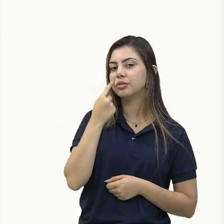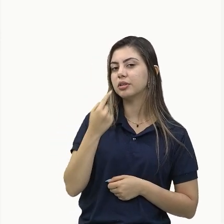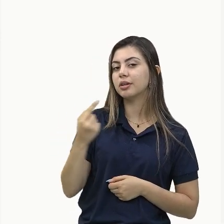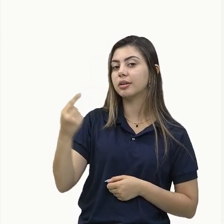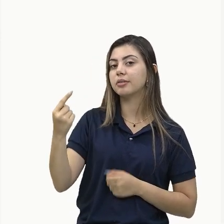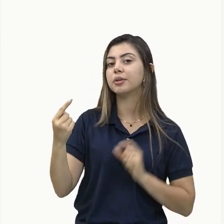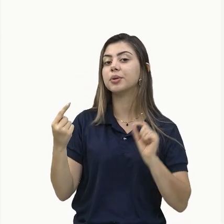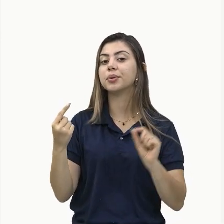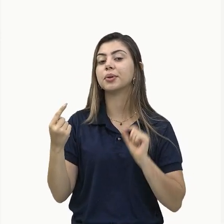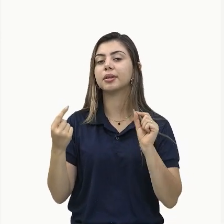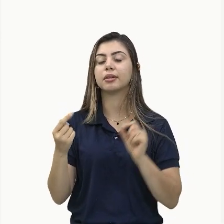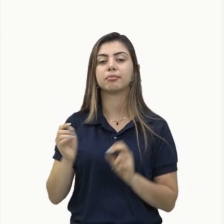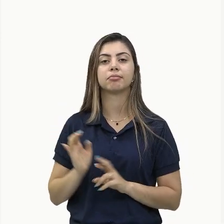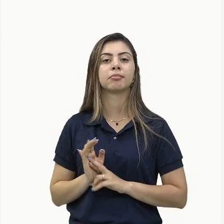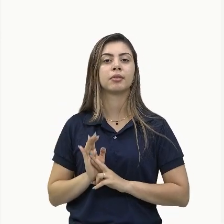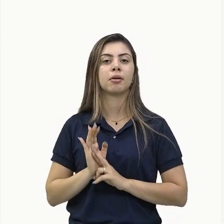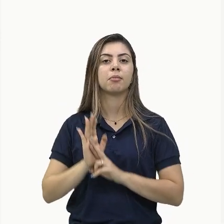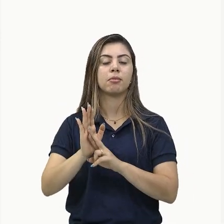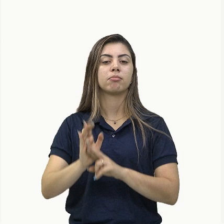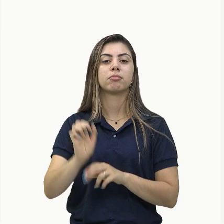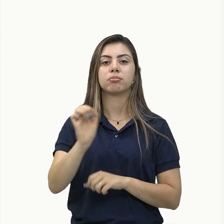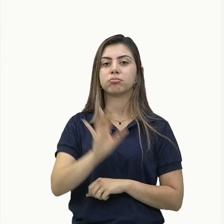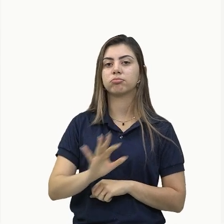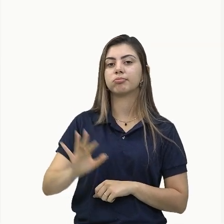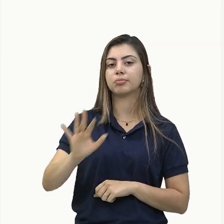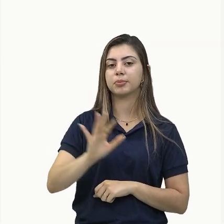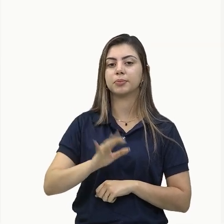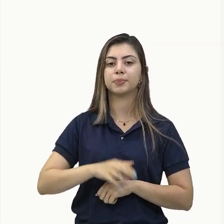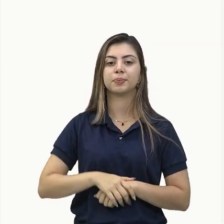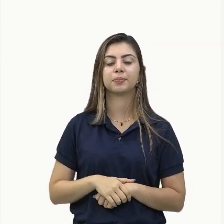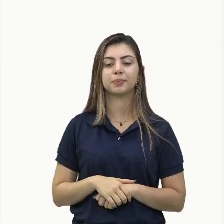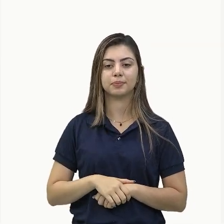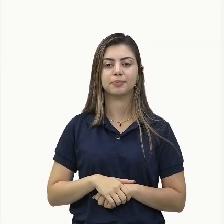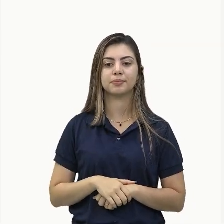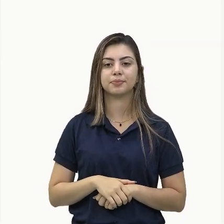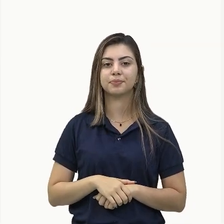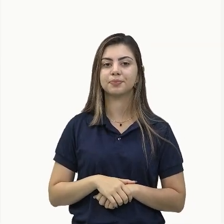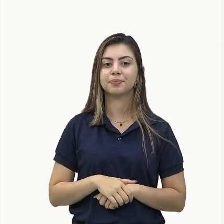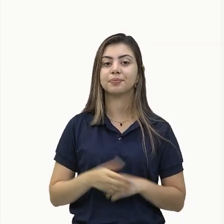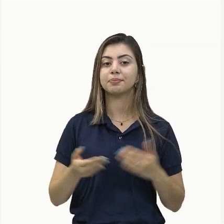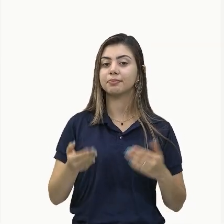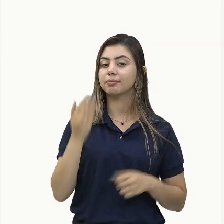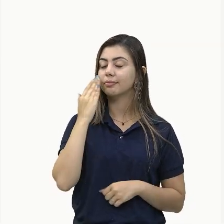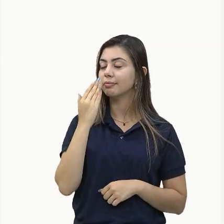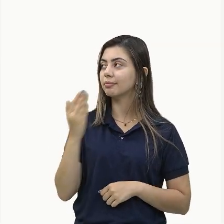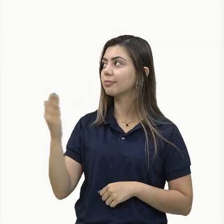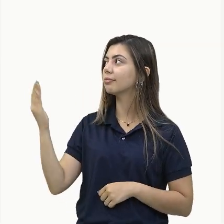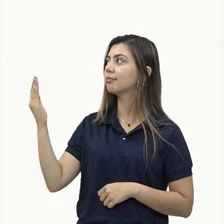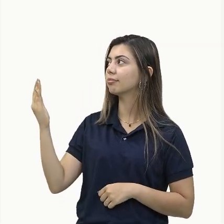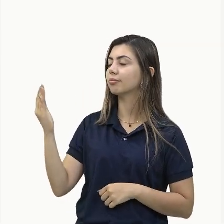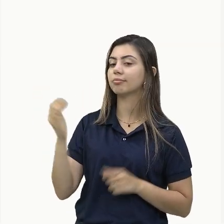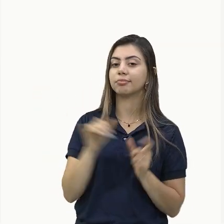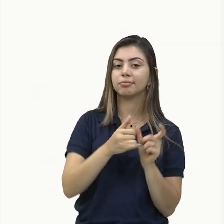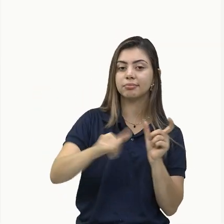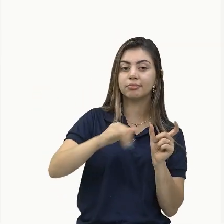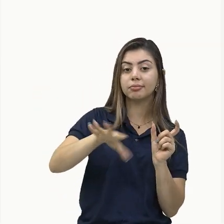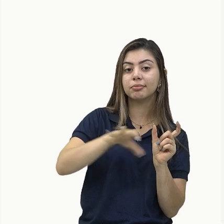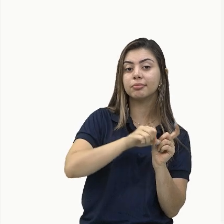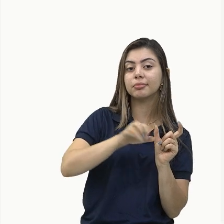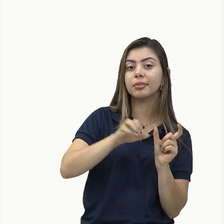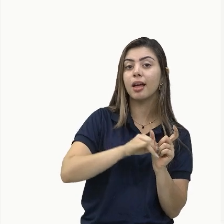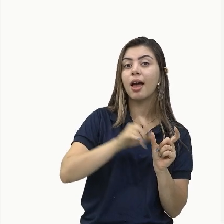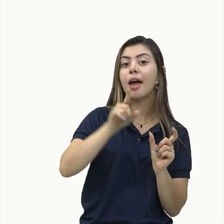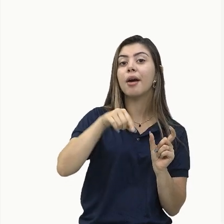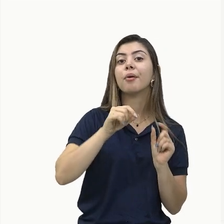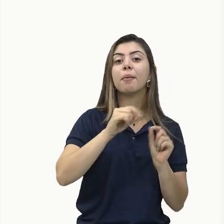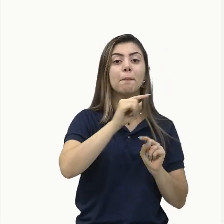representa muito bem esta definição. Olha lá. Aí eu tenho receptores, é o quê? É um